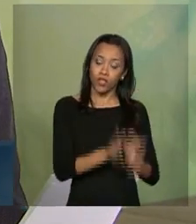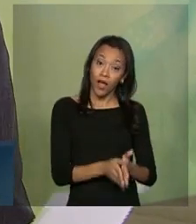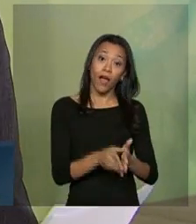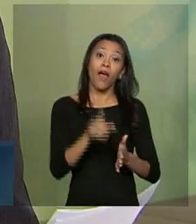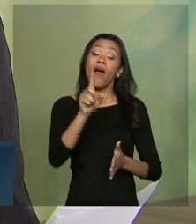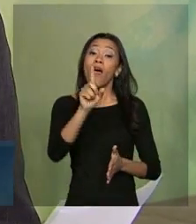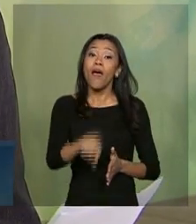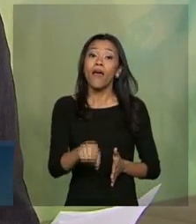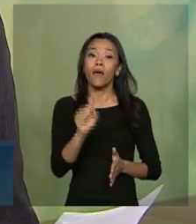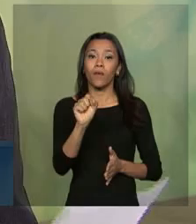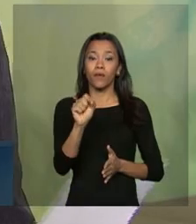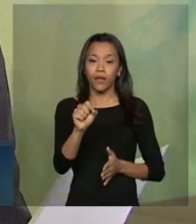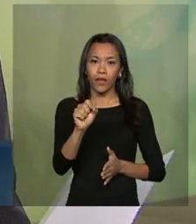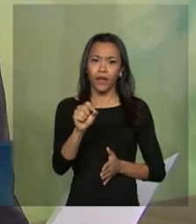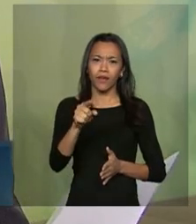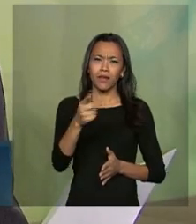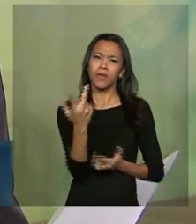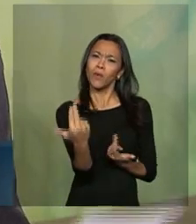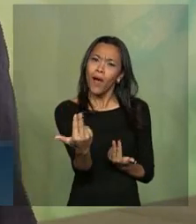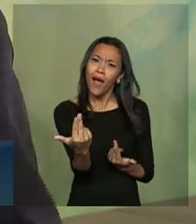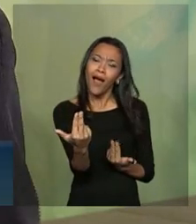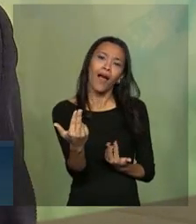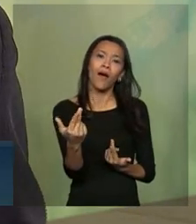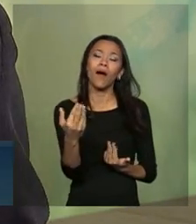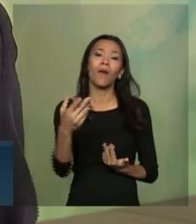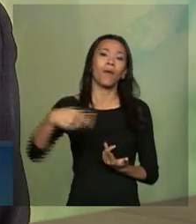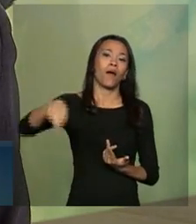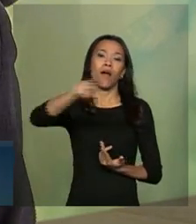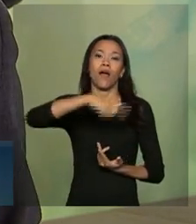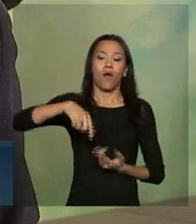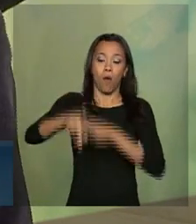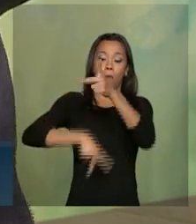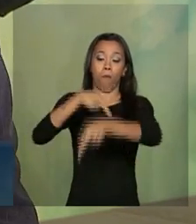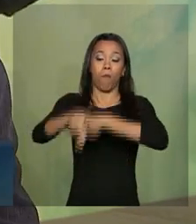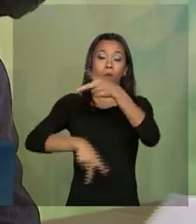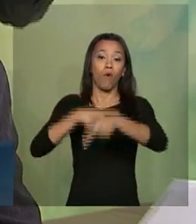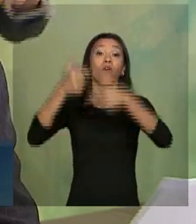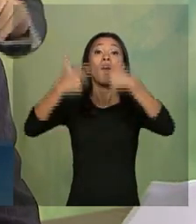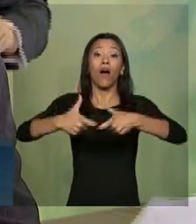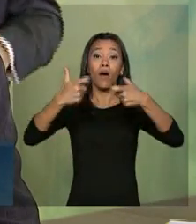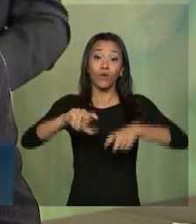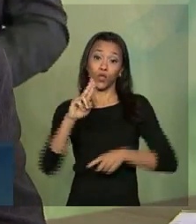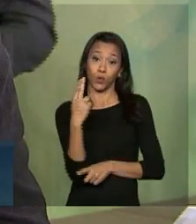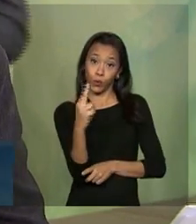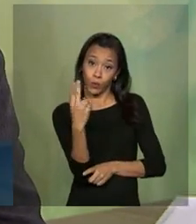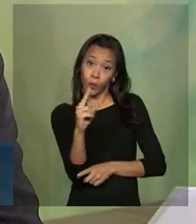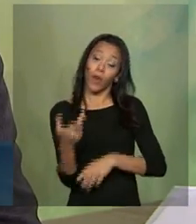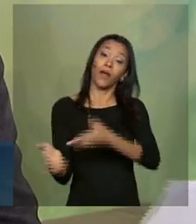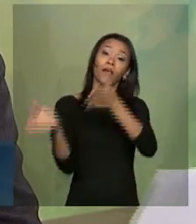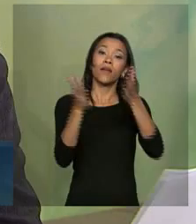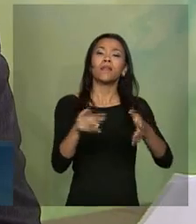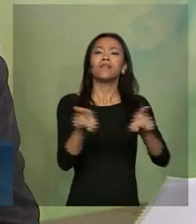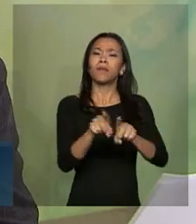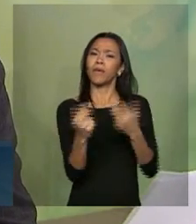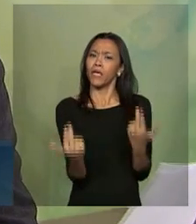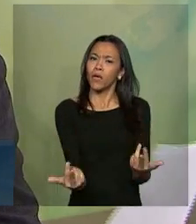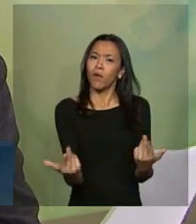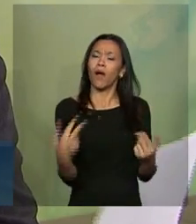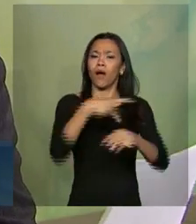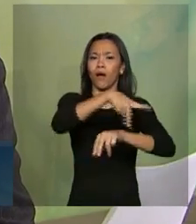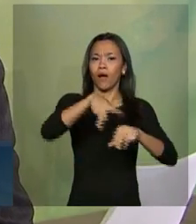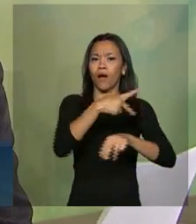uma vez e meia a população do Uruguai, ou então a população inteira da Dinamarca, Eslováquia,